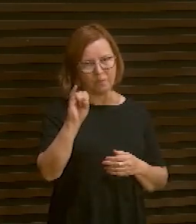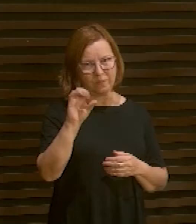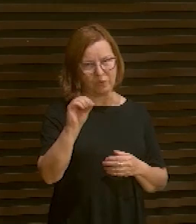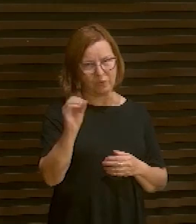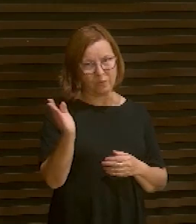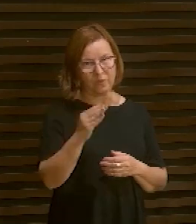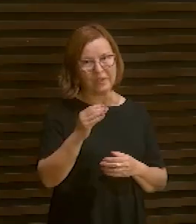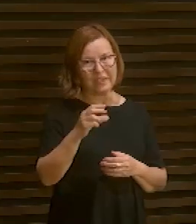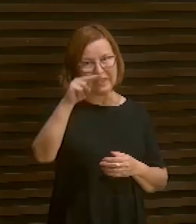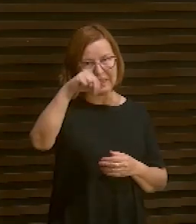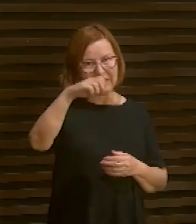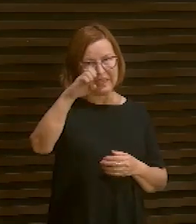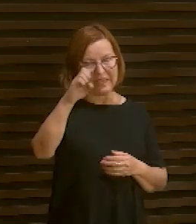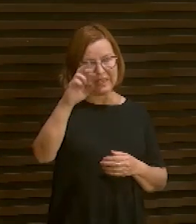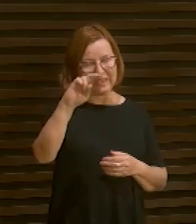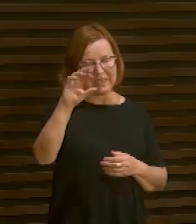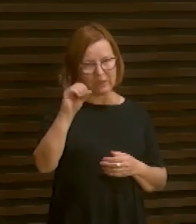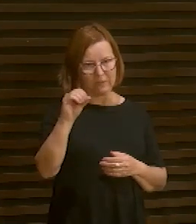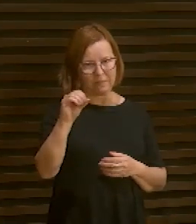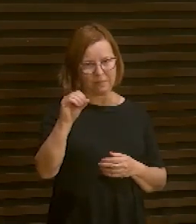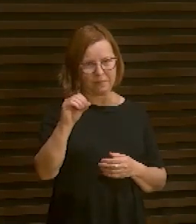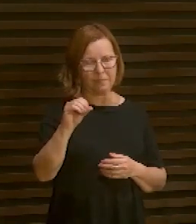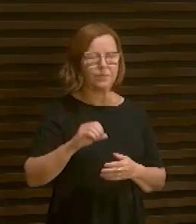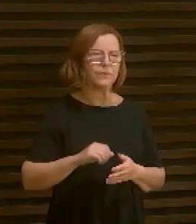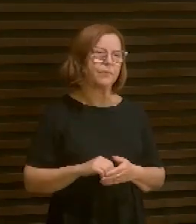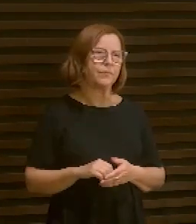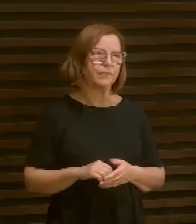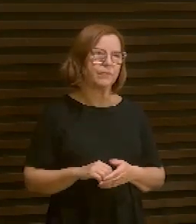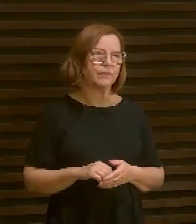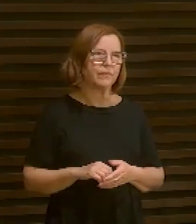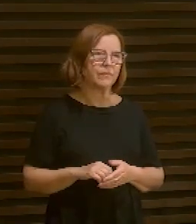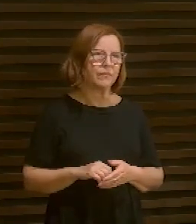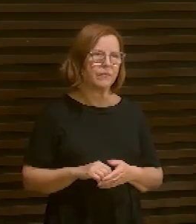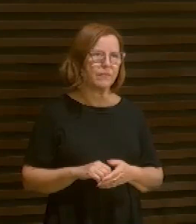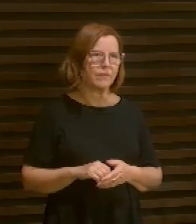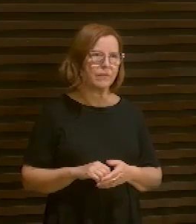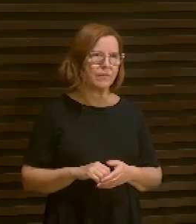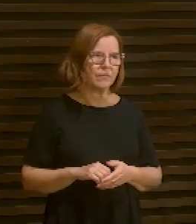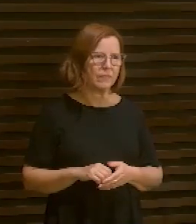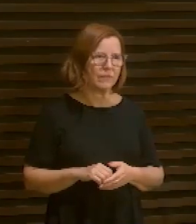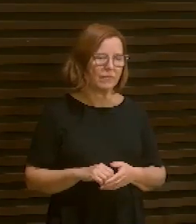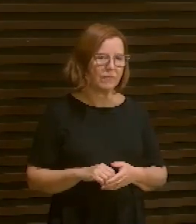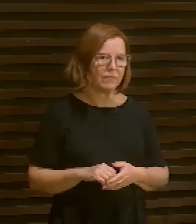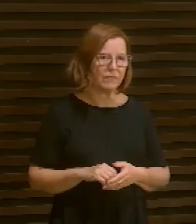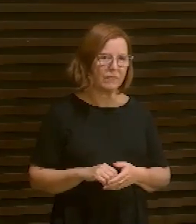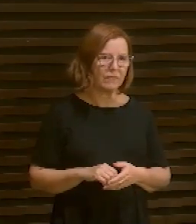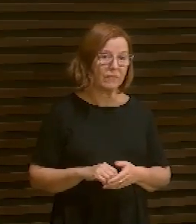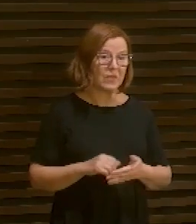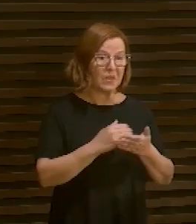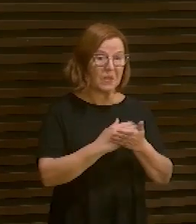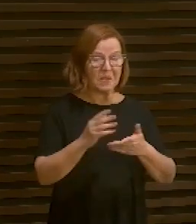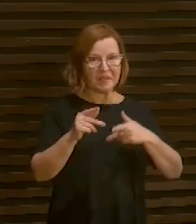pesada, muito pesada. E ele começa falando